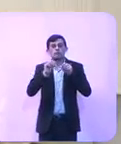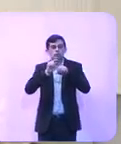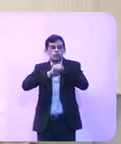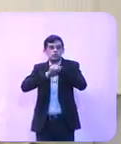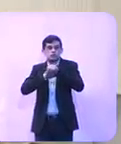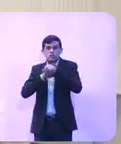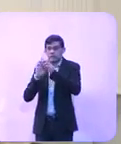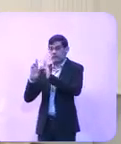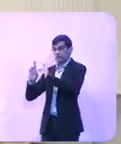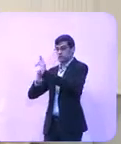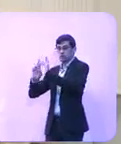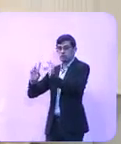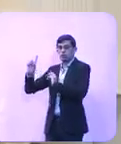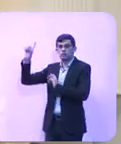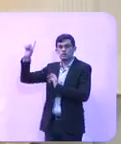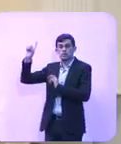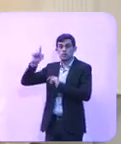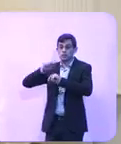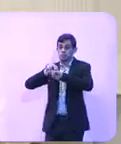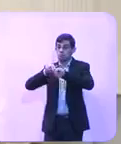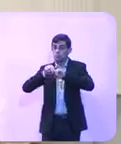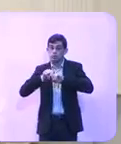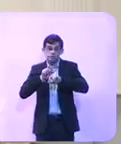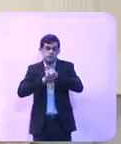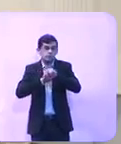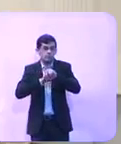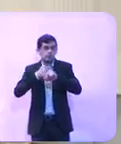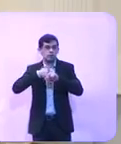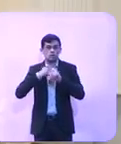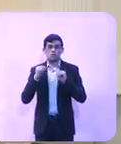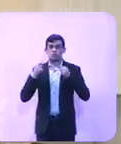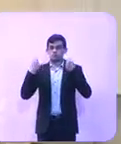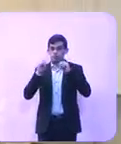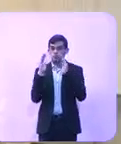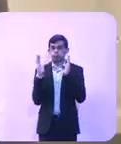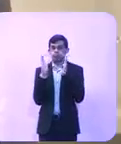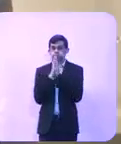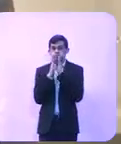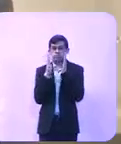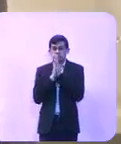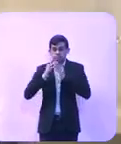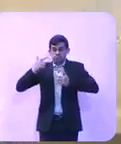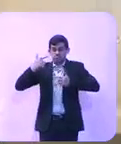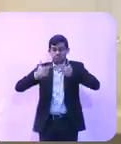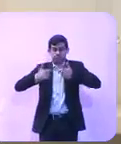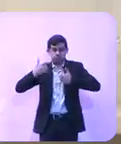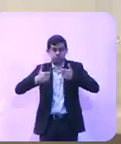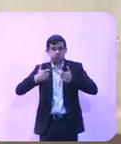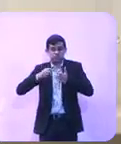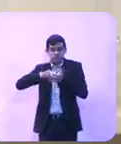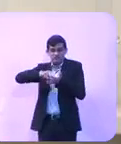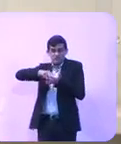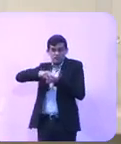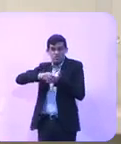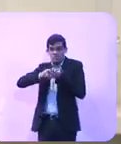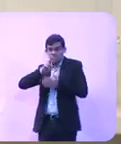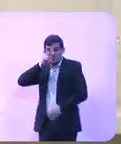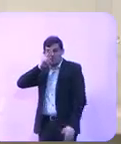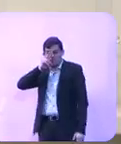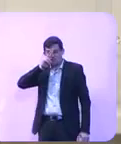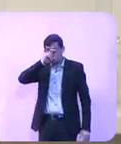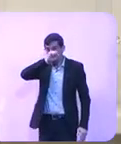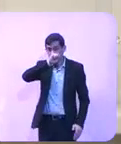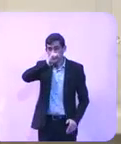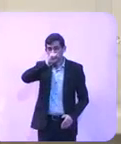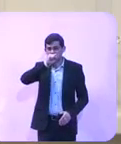com Deus. Por isso, nessas horas, eu preciso orar uma oração de guerra. E a oração de guerra não